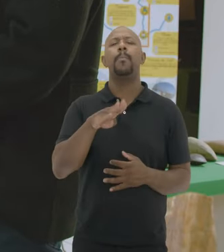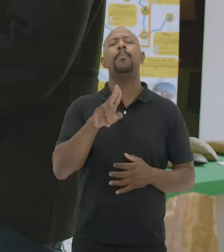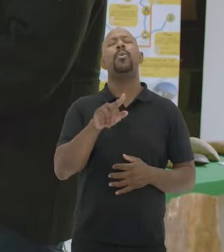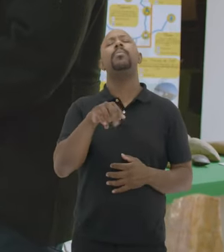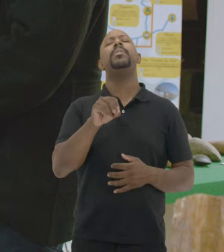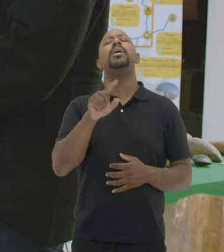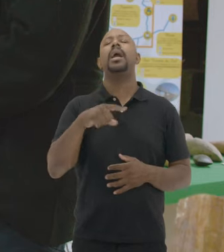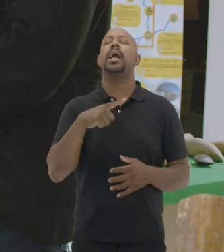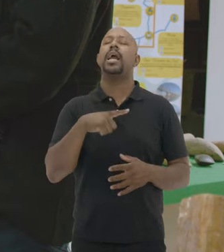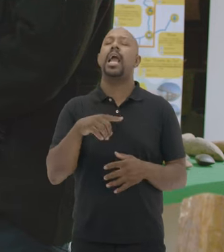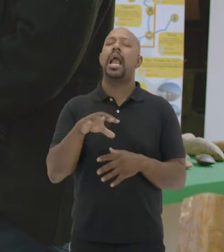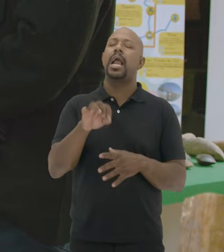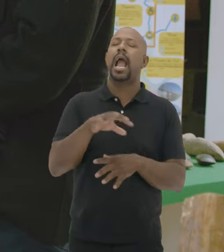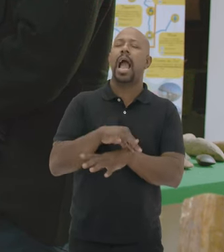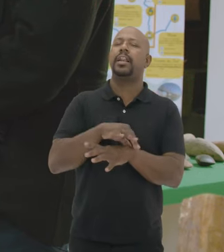boomerangóide